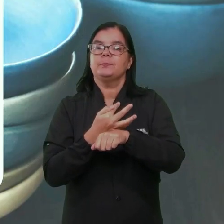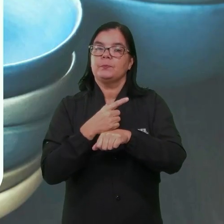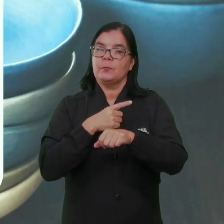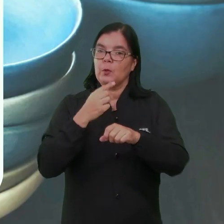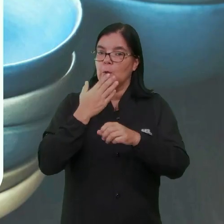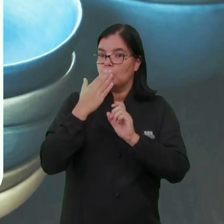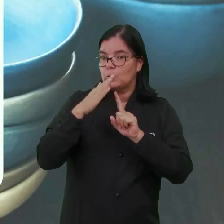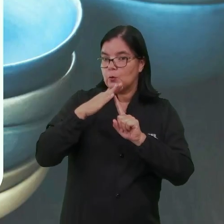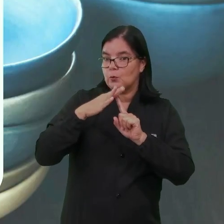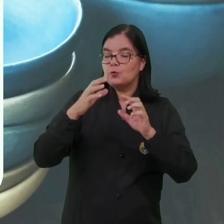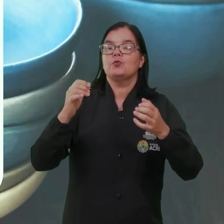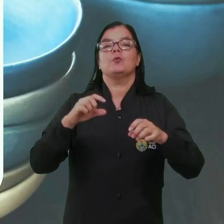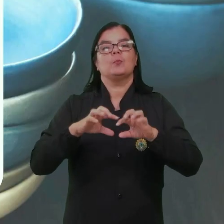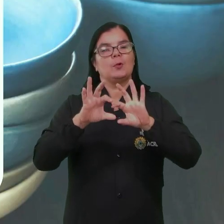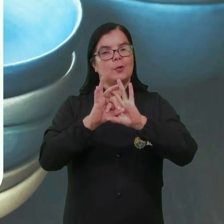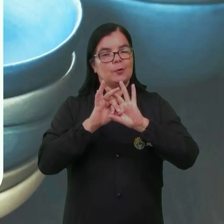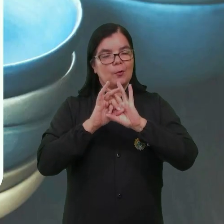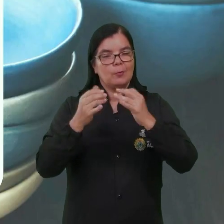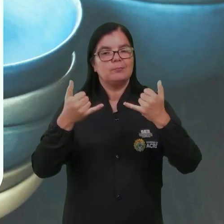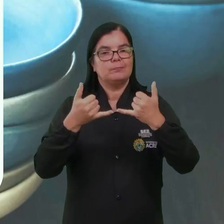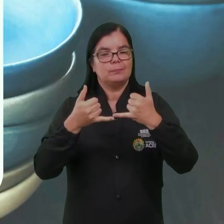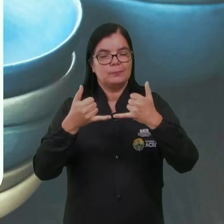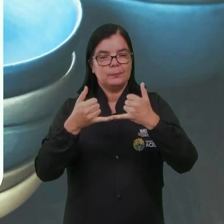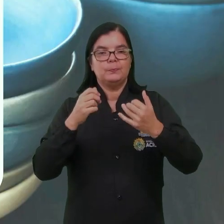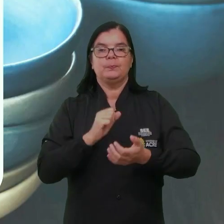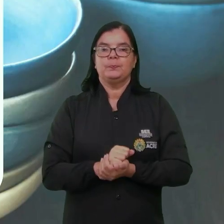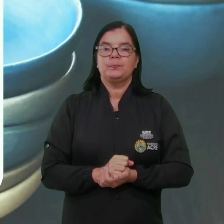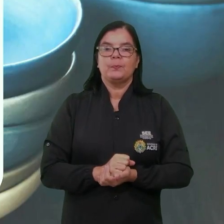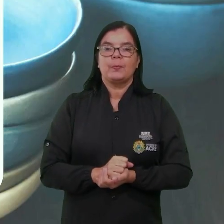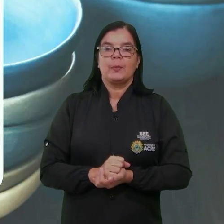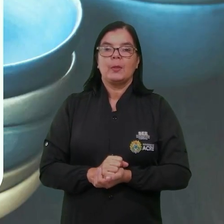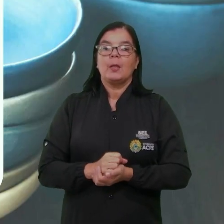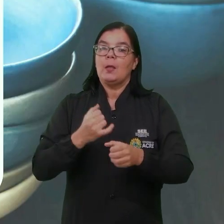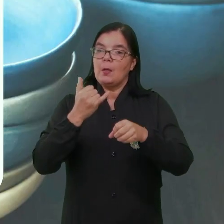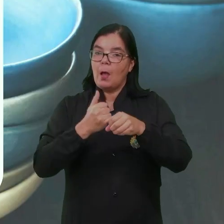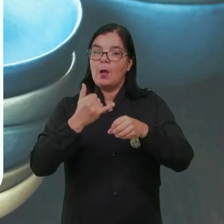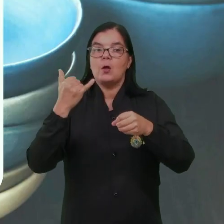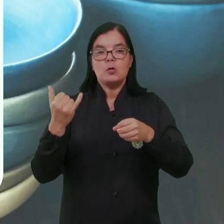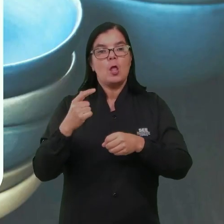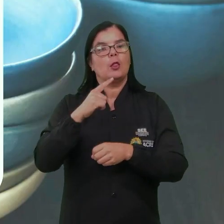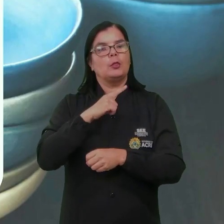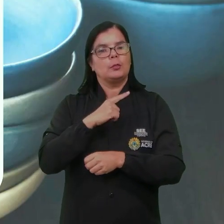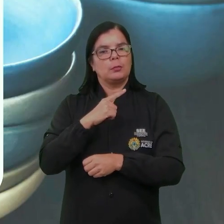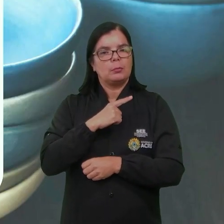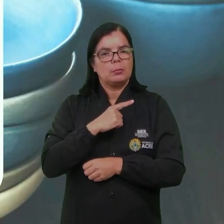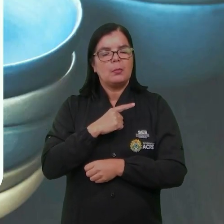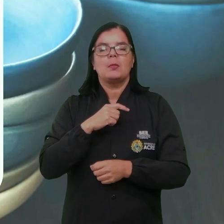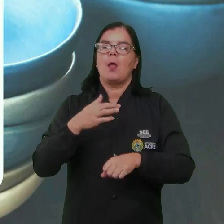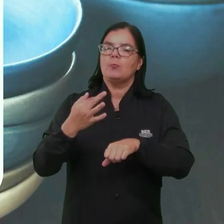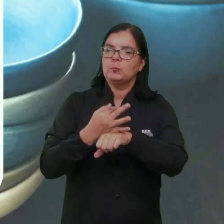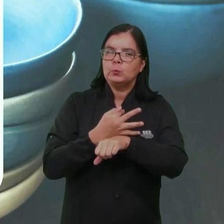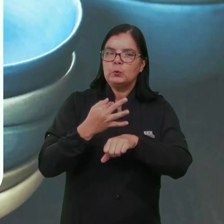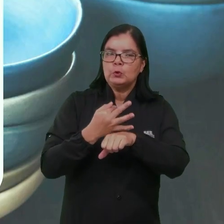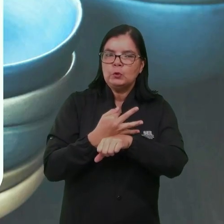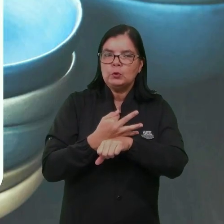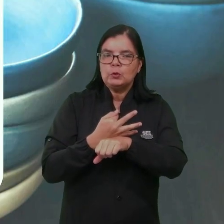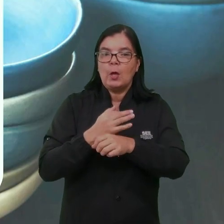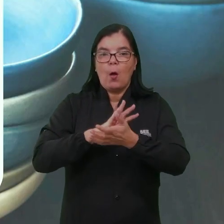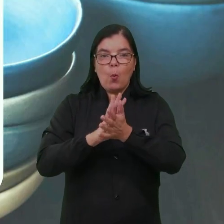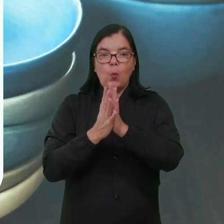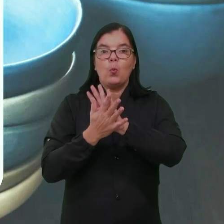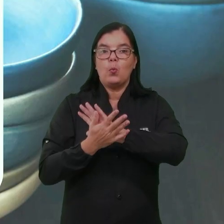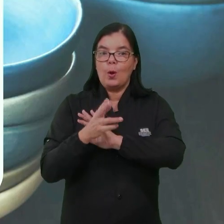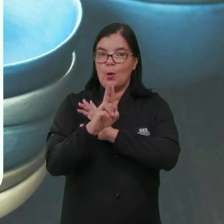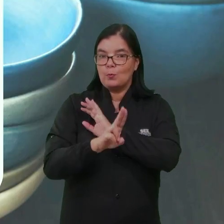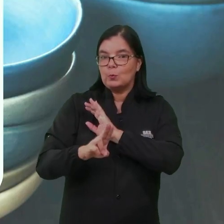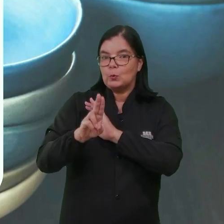daqueles tipos de ligações que nós falamos, né, a covalente e a iônica. Elas vão ter o quê? Resistência ao desgaste, né, sendo